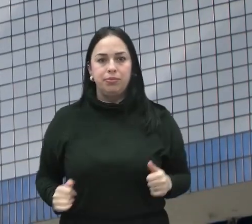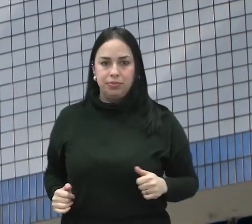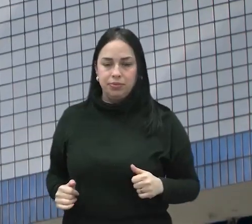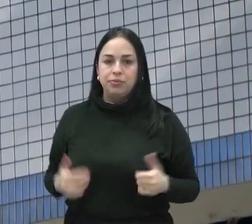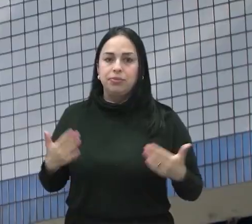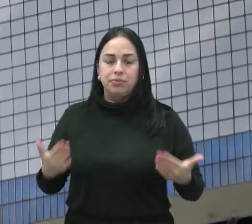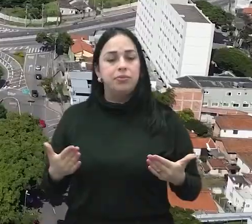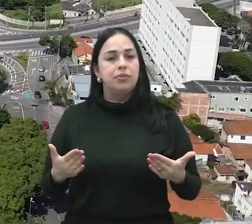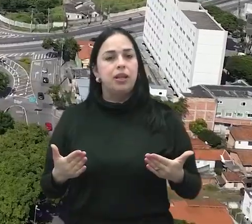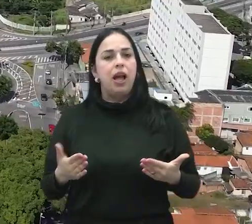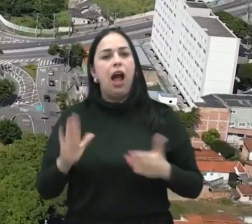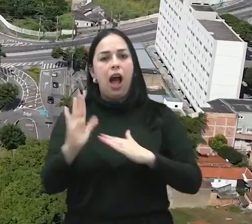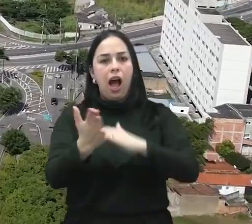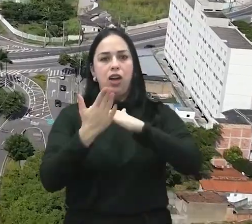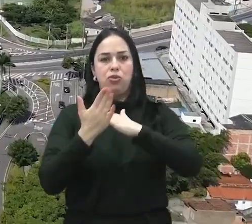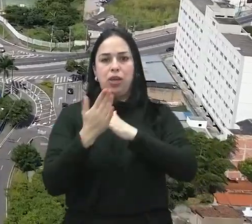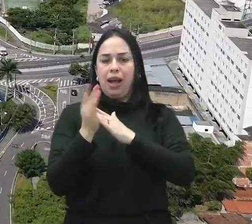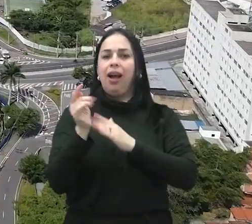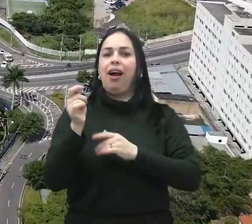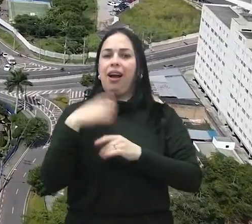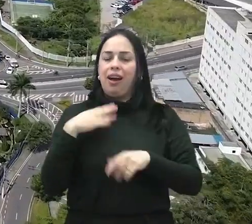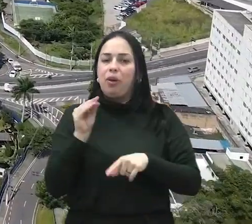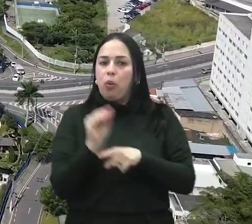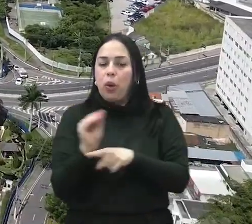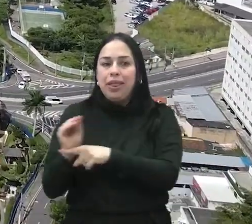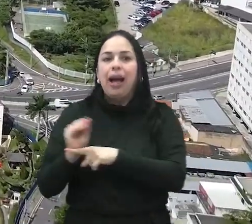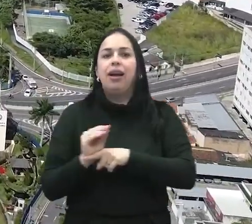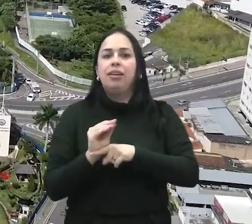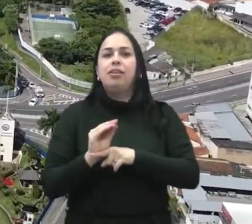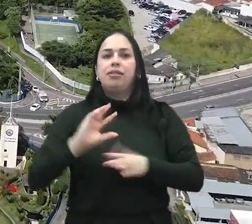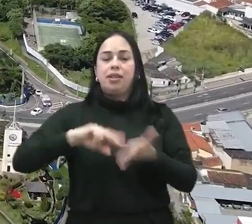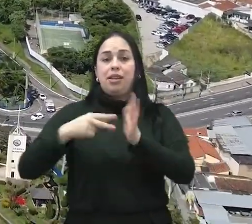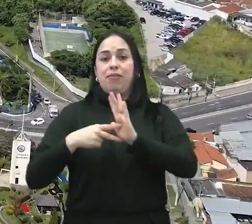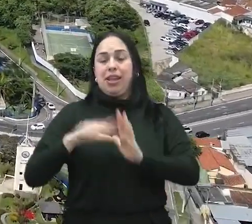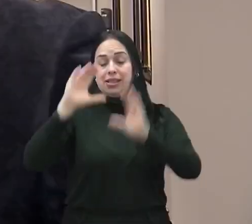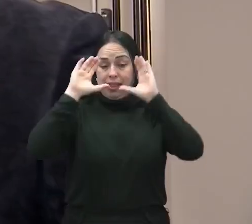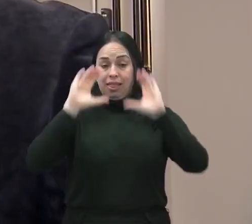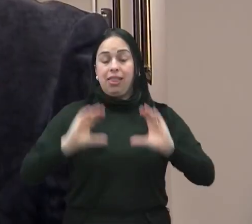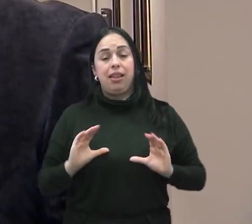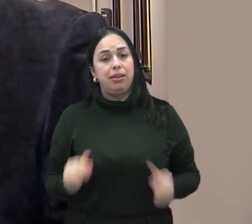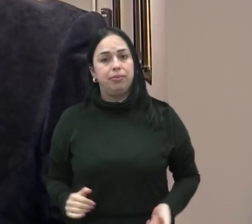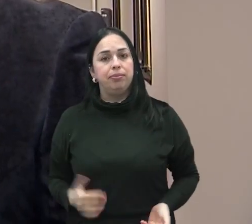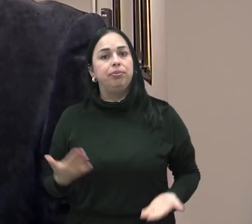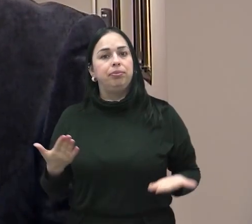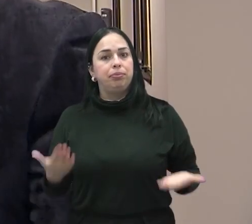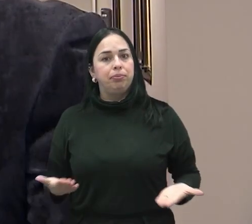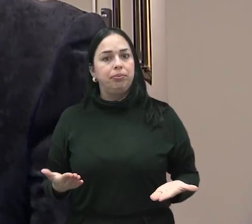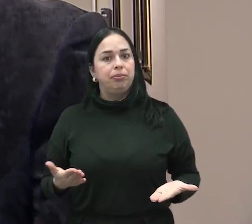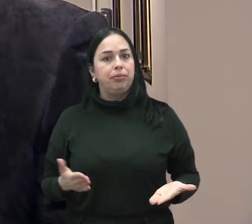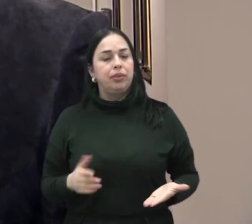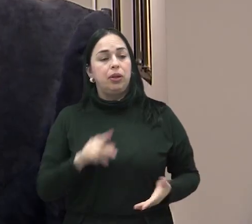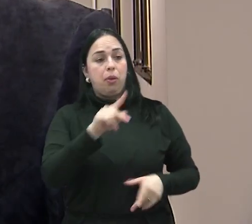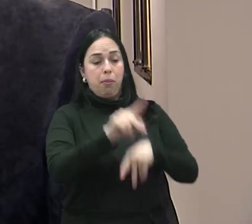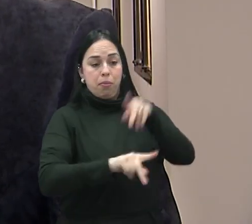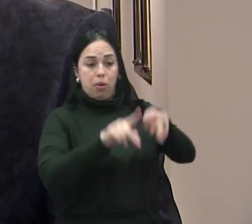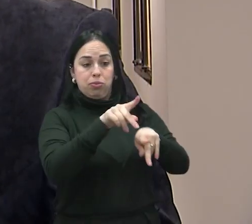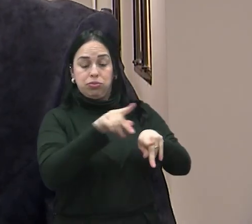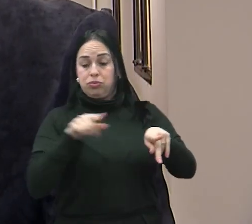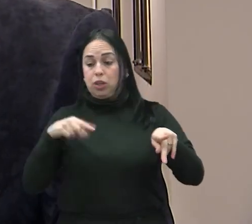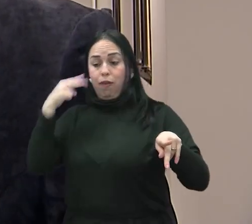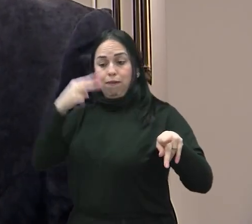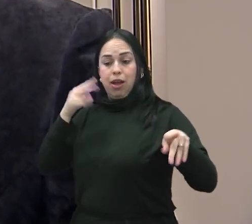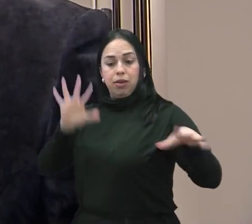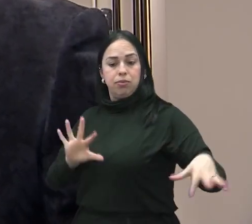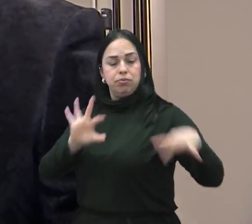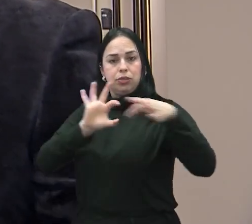do Legislativo. Participar da gestão da cidade é um ato de cidadania. Essa conexão com o